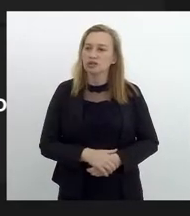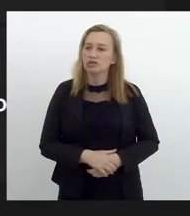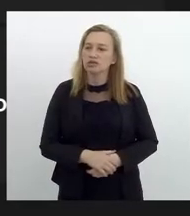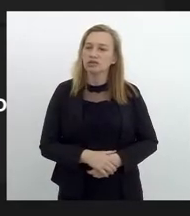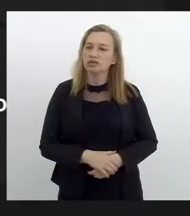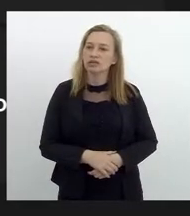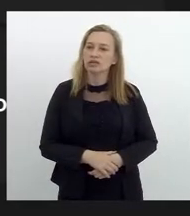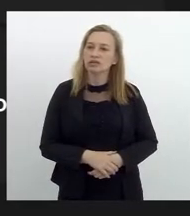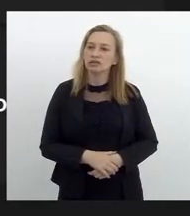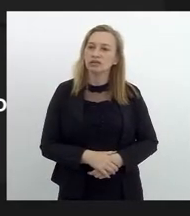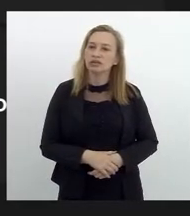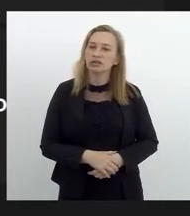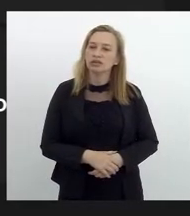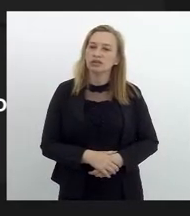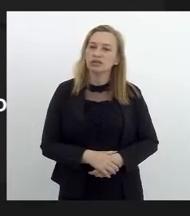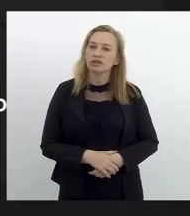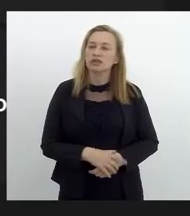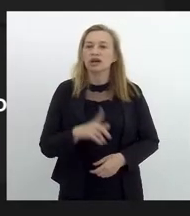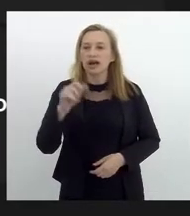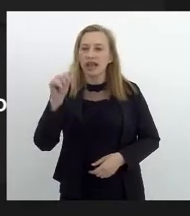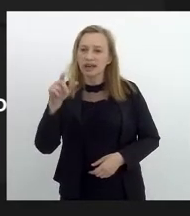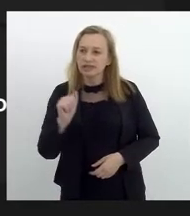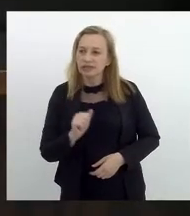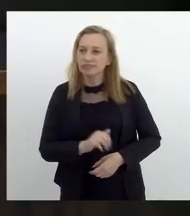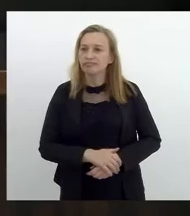Francisco. Mônica Francisco, deputada Alana.